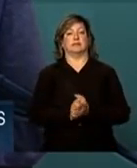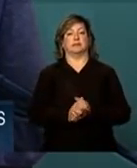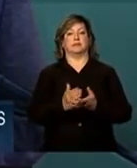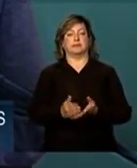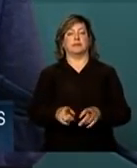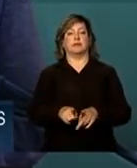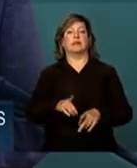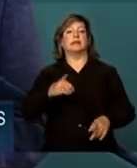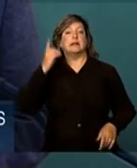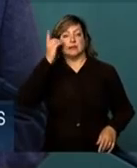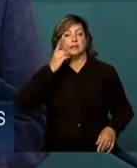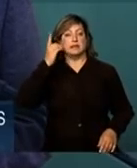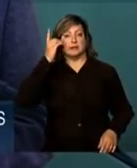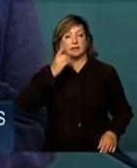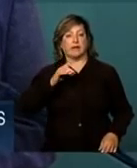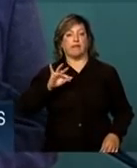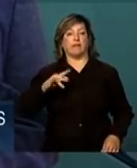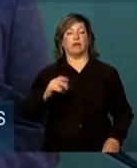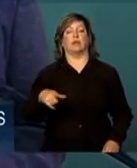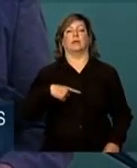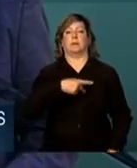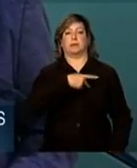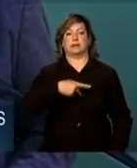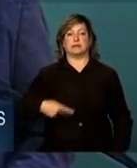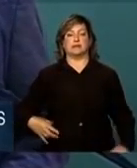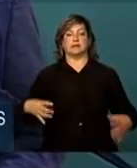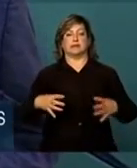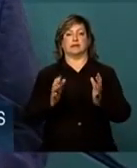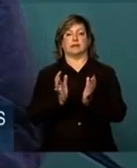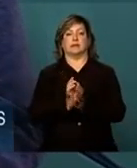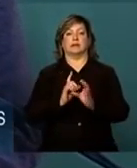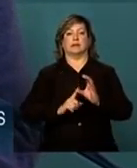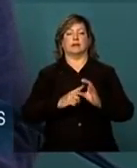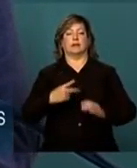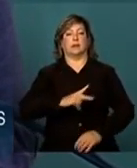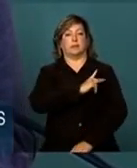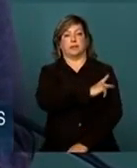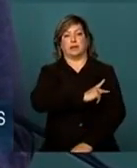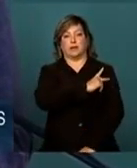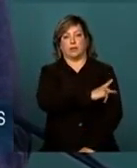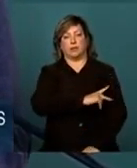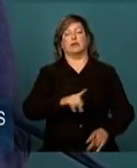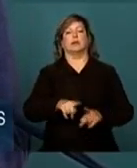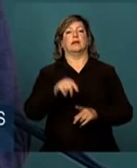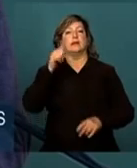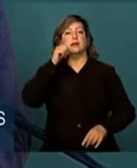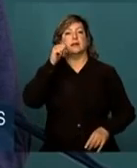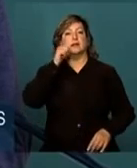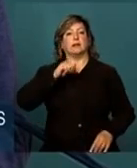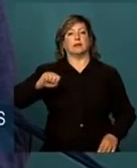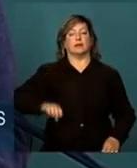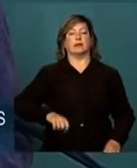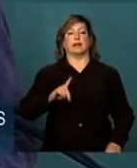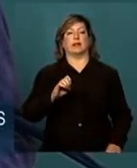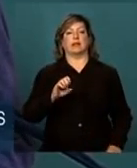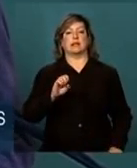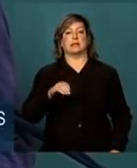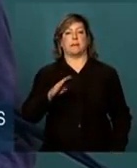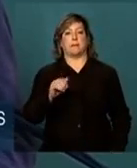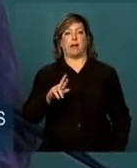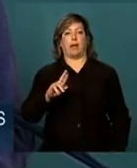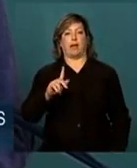deputado Temístico de Sampaio Filho, presidente da Assembleia Legislativa do Piauí, a desembargadora Eulália Pinheiro, presidente do Tribunal de